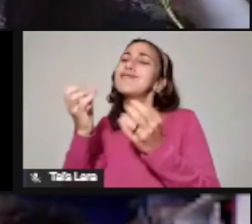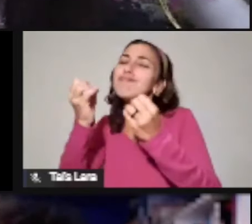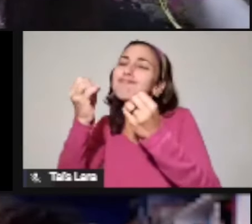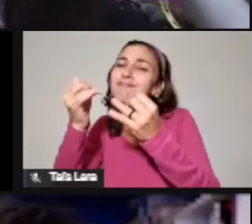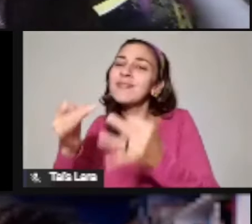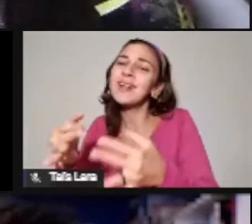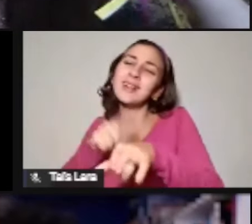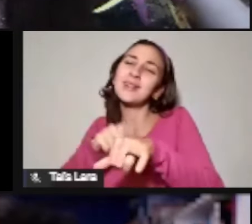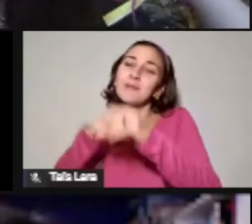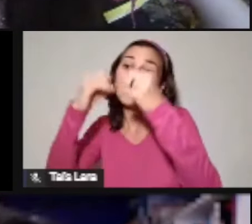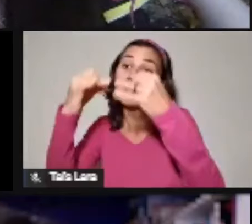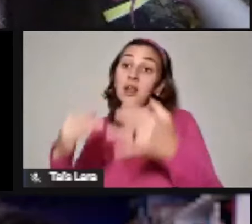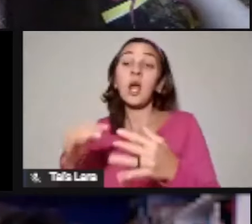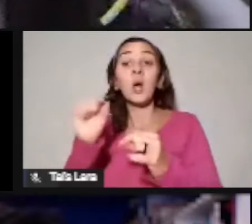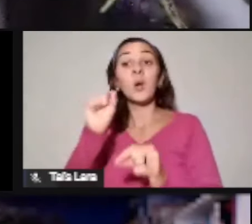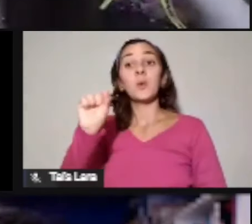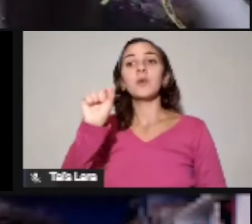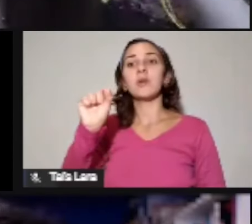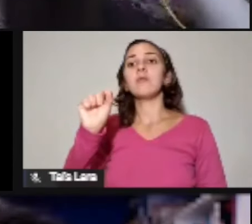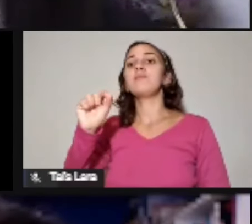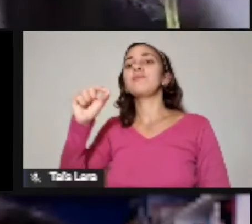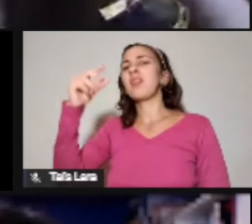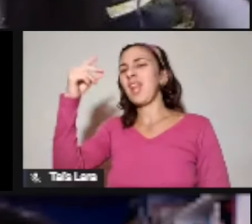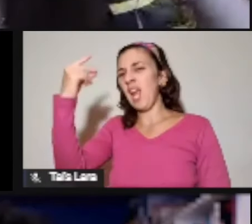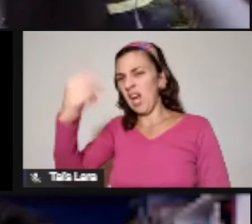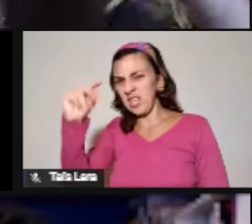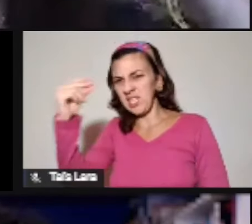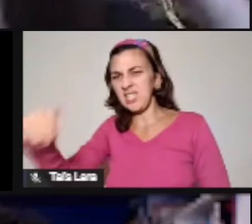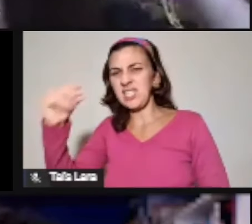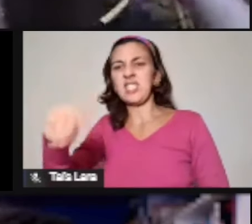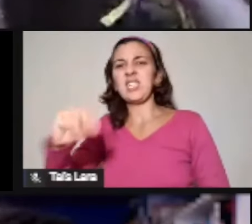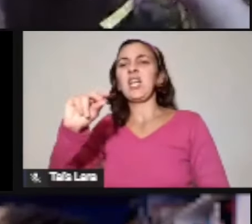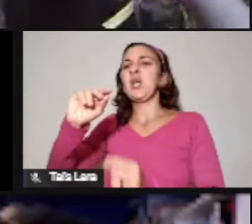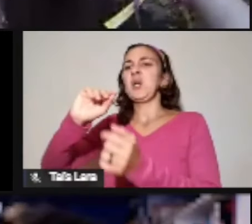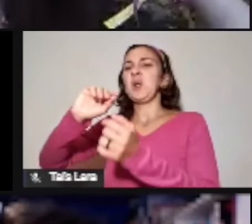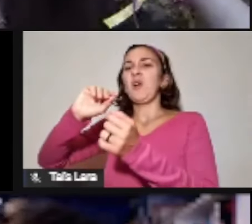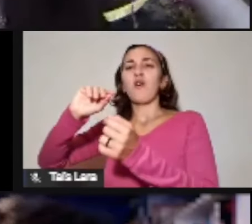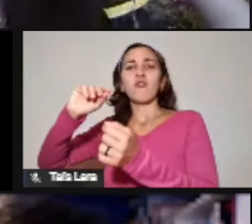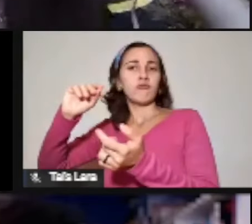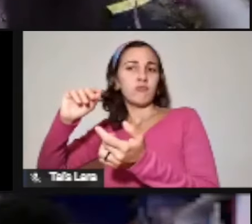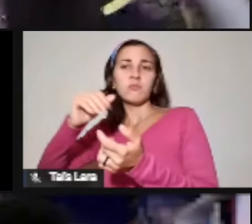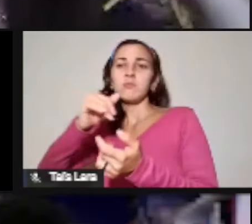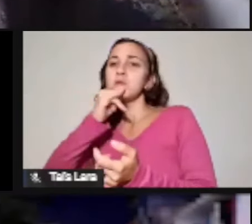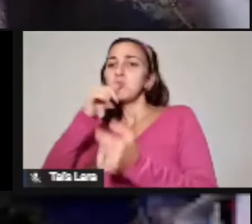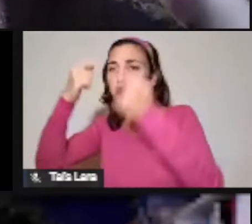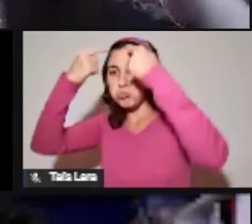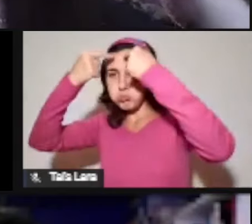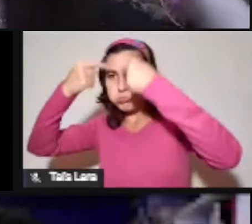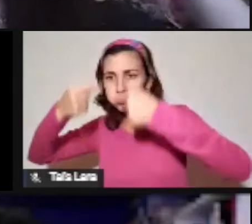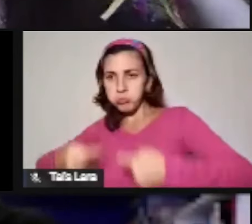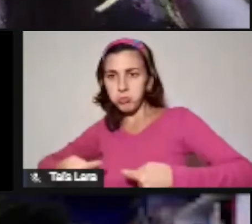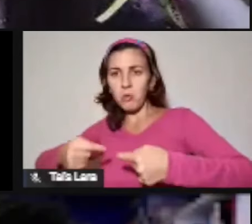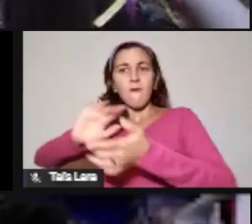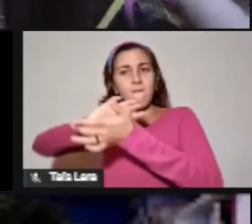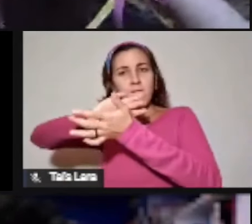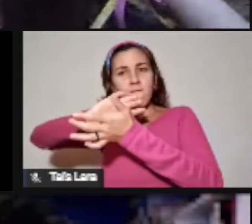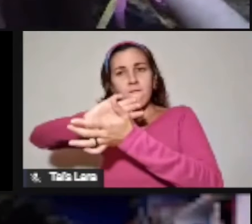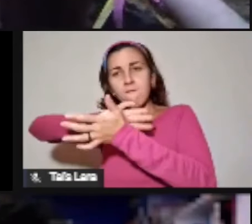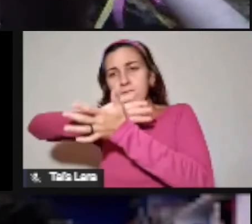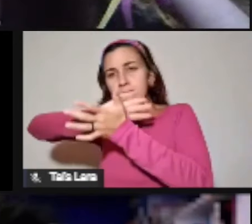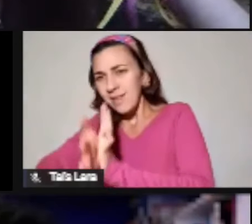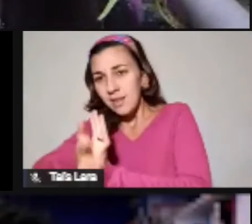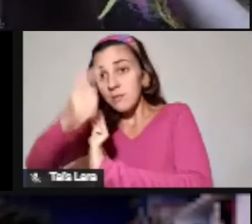que essas agressões, sejam violências físicas ou apenas, como é que fala, psicológicas,